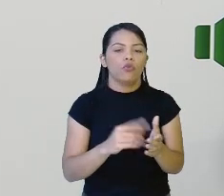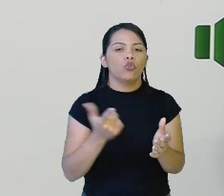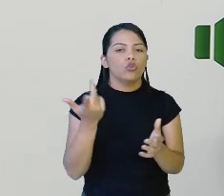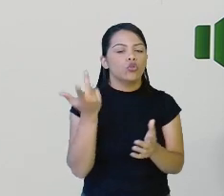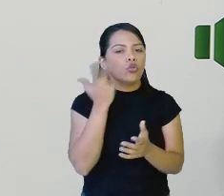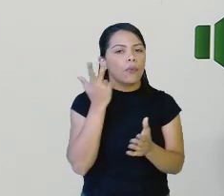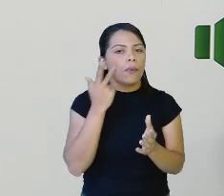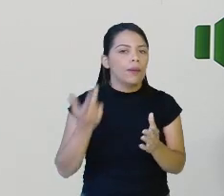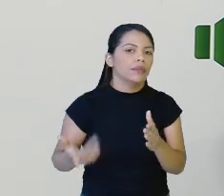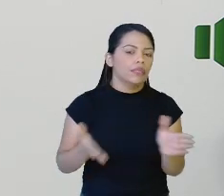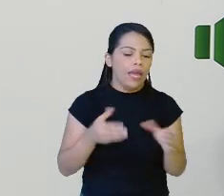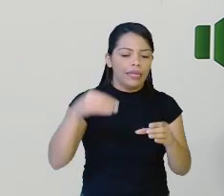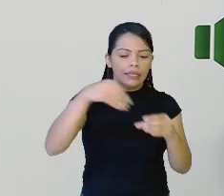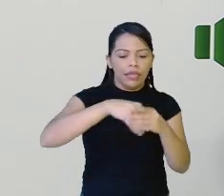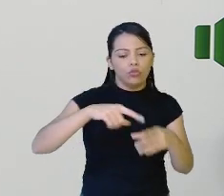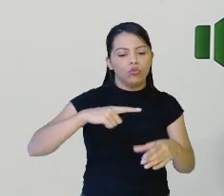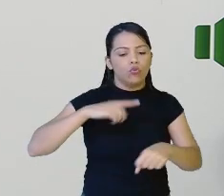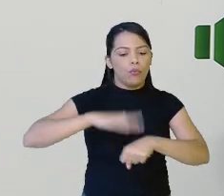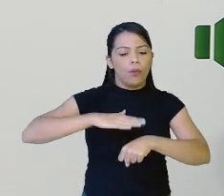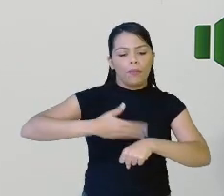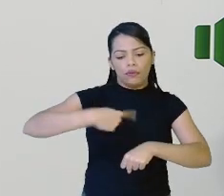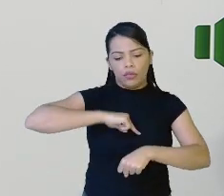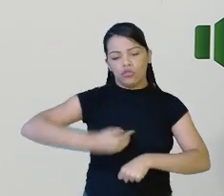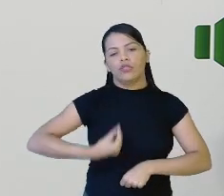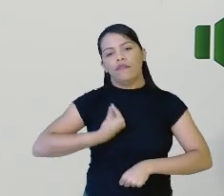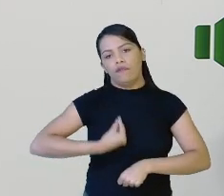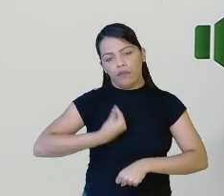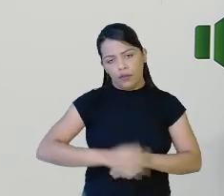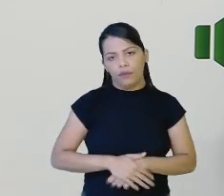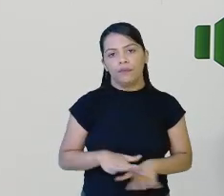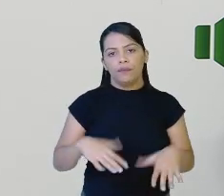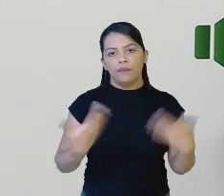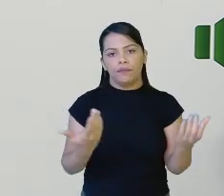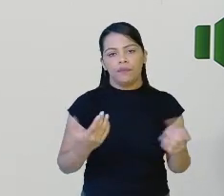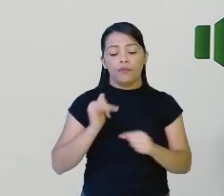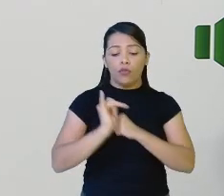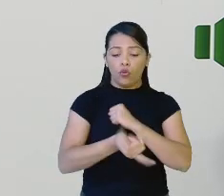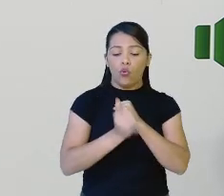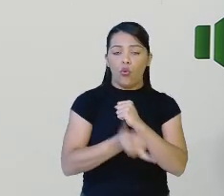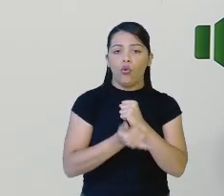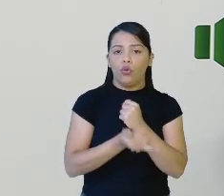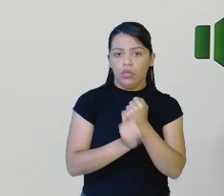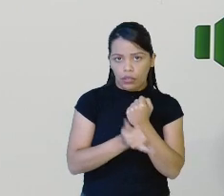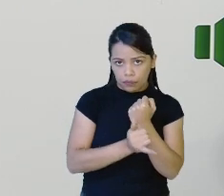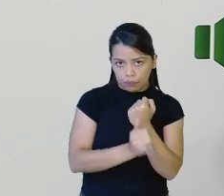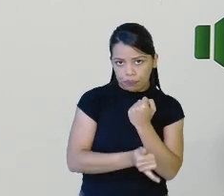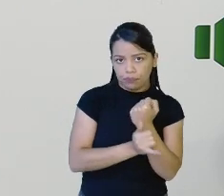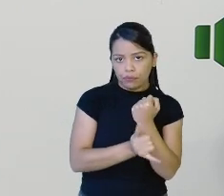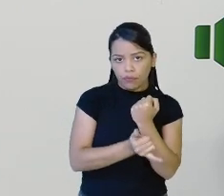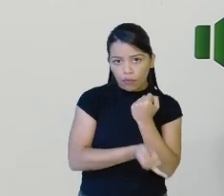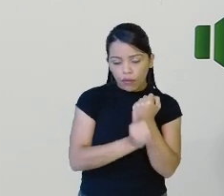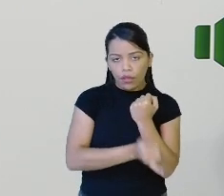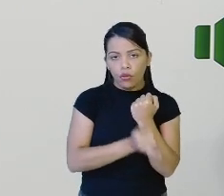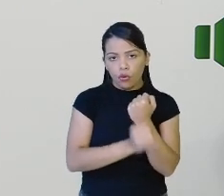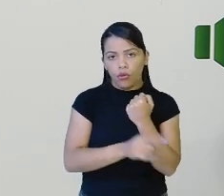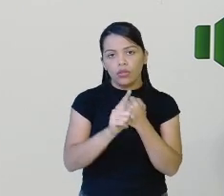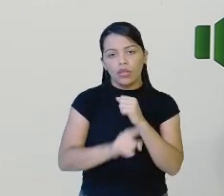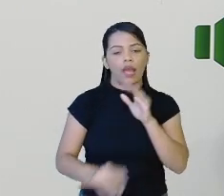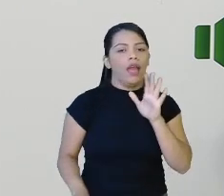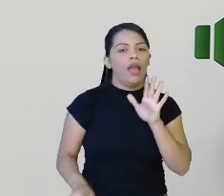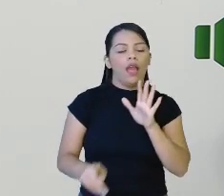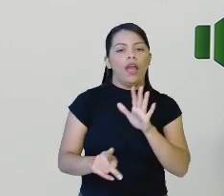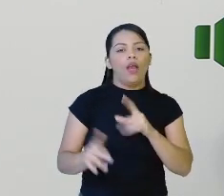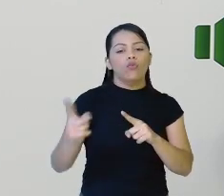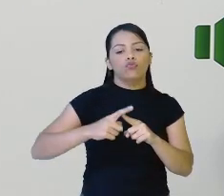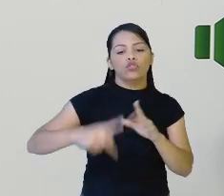vivendo. Crônica é um tipo de texto que aborda acontecimentos do dia a dia em